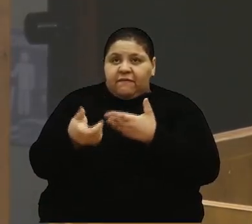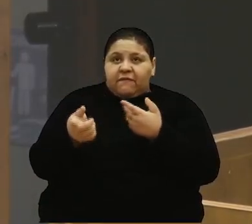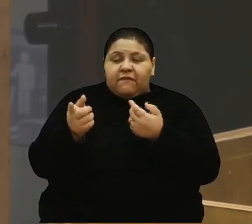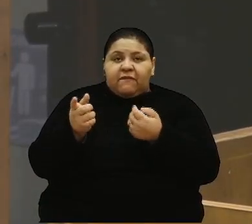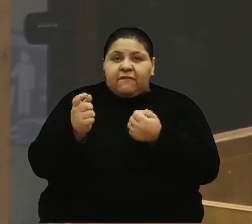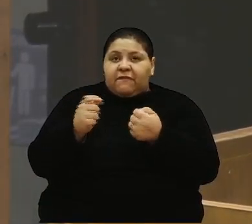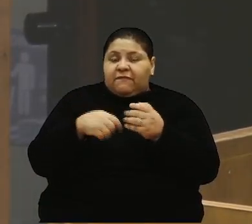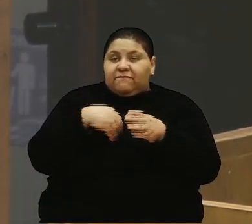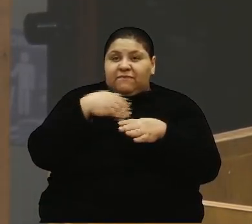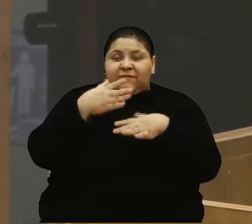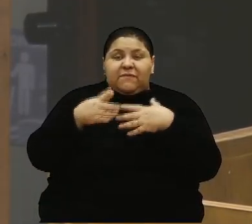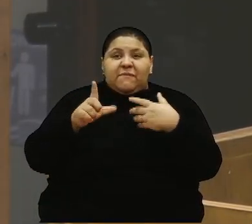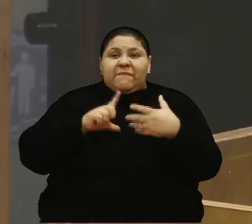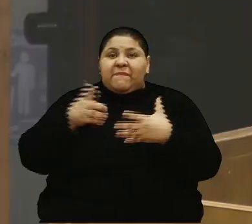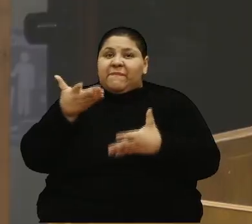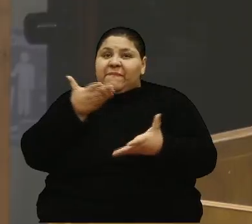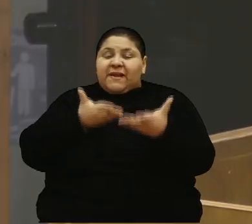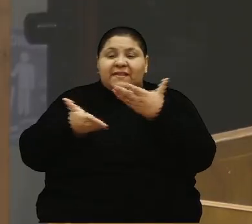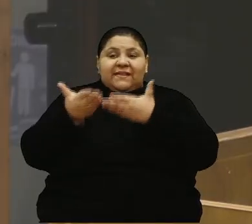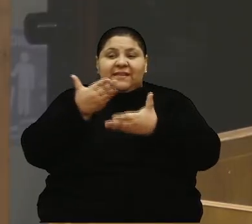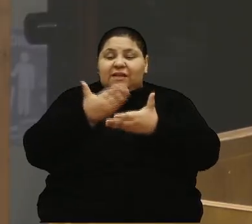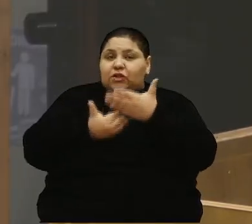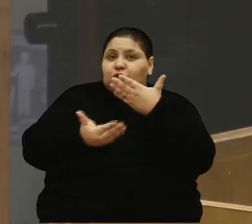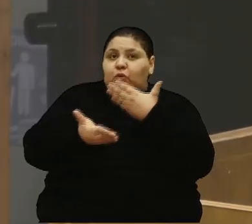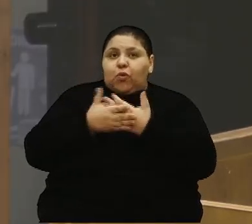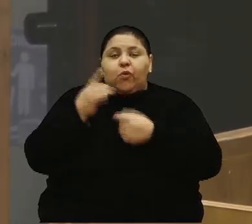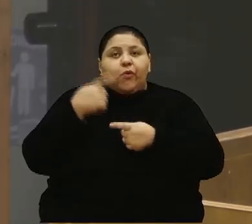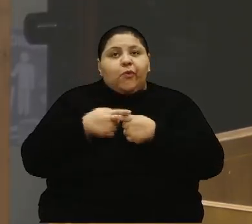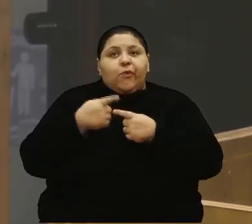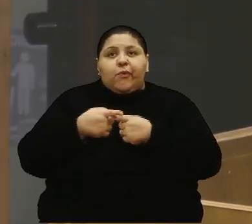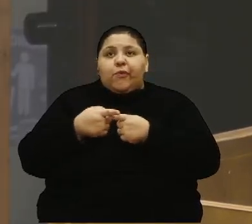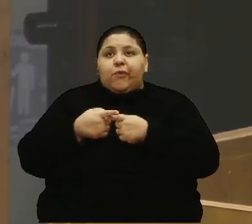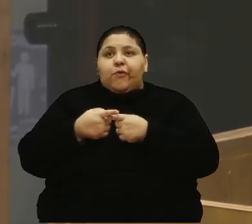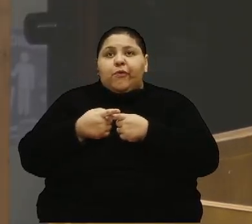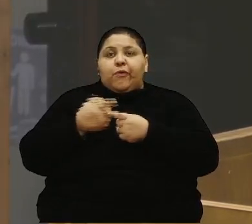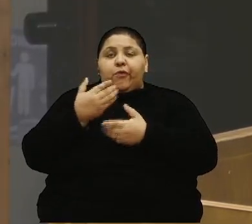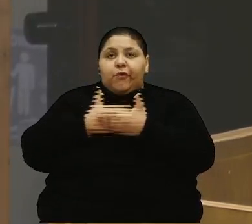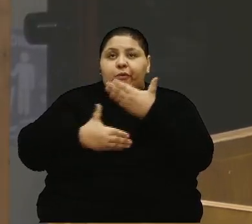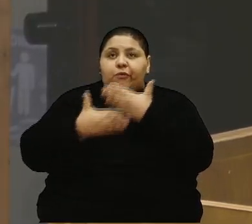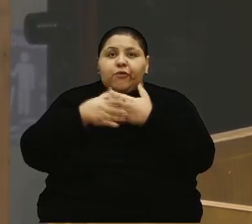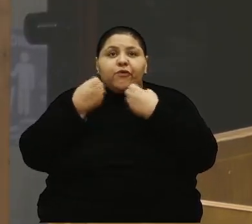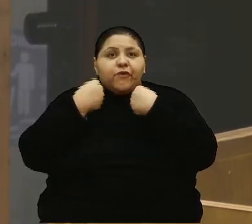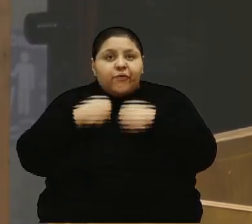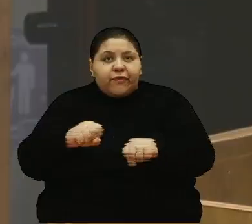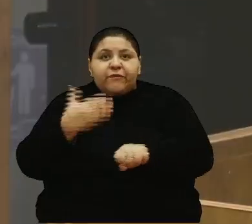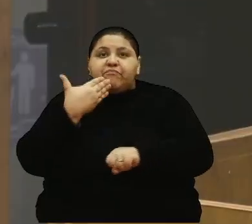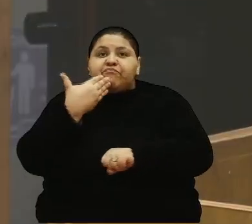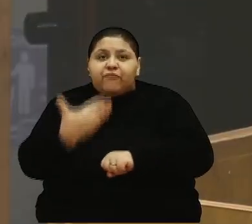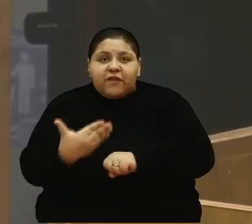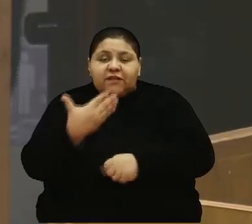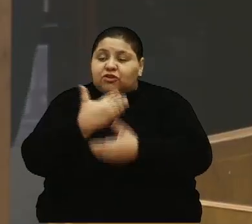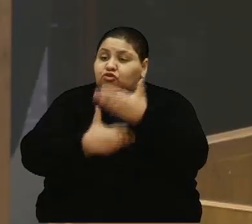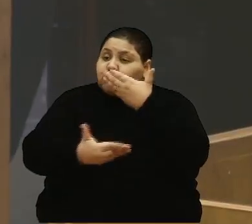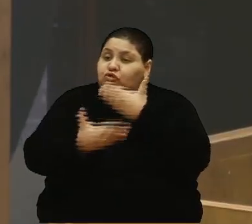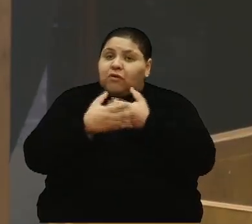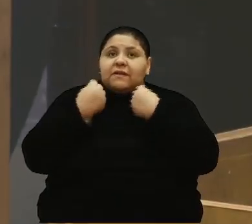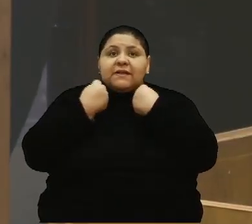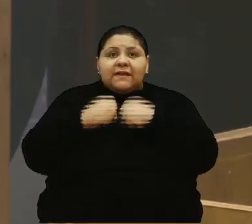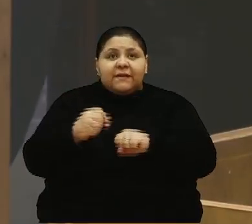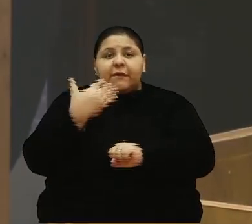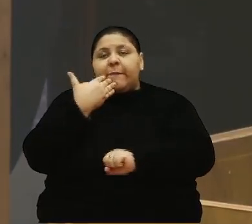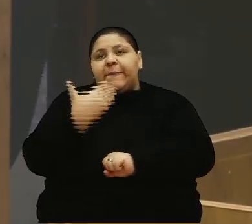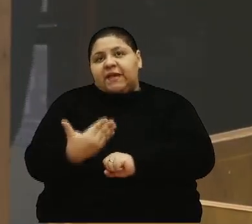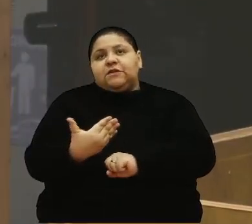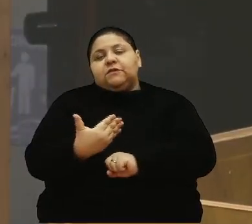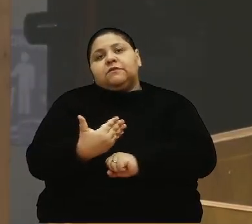ao coração para atender todo mundo. Porque todas as secretarias demandam, absolutamente todas as